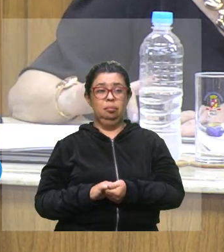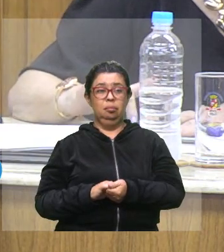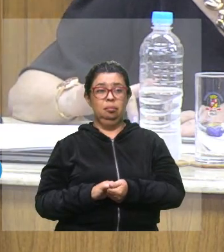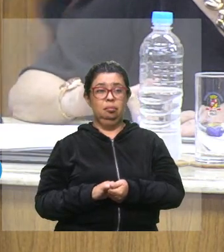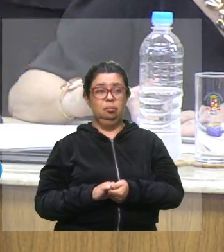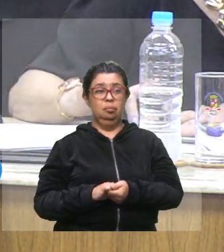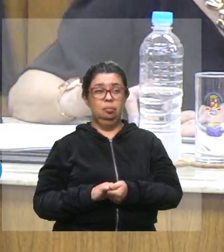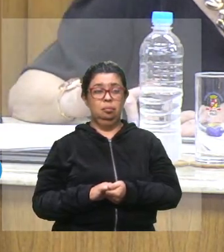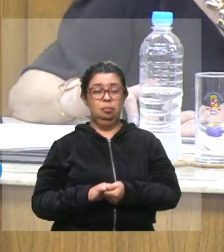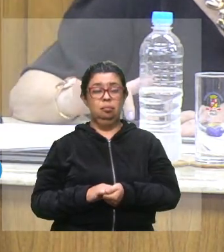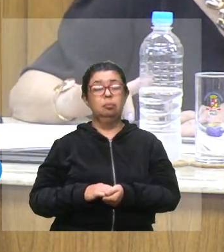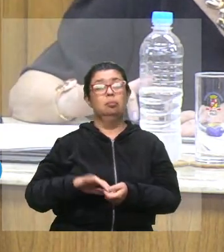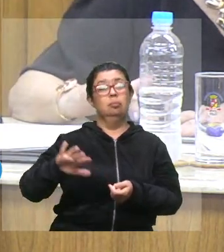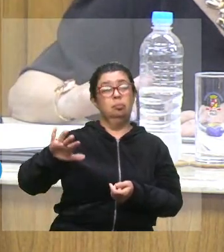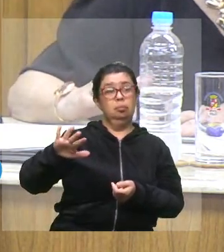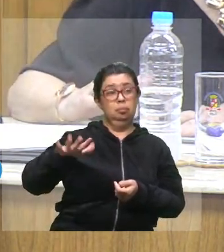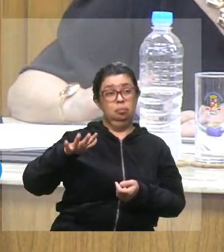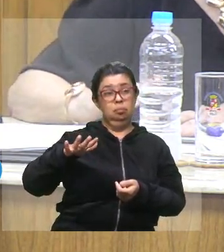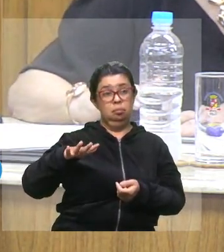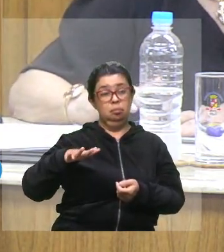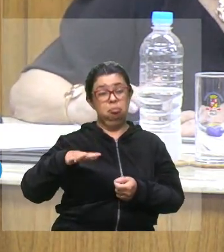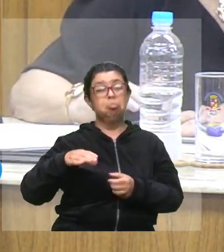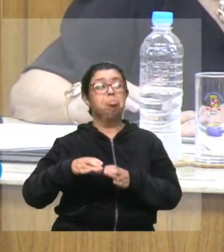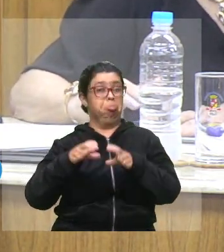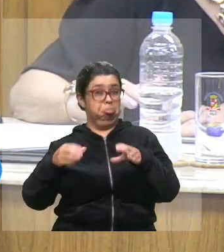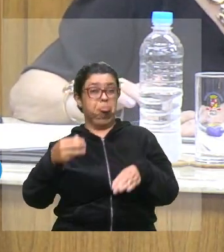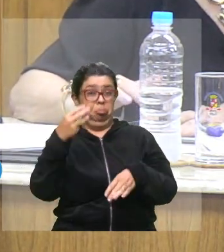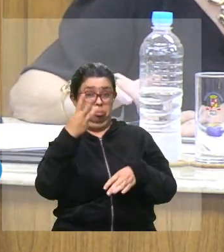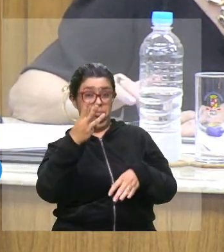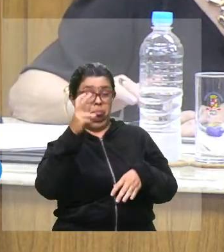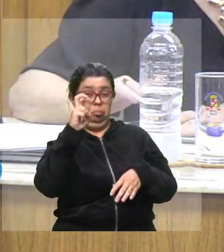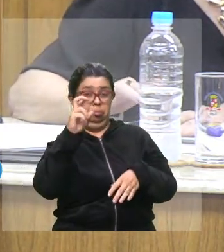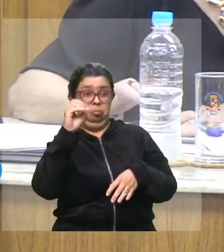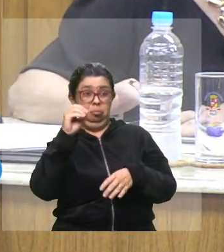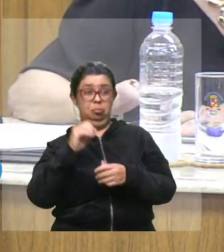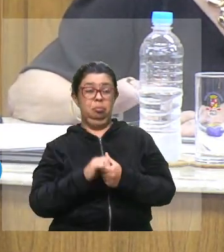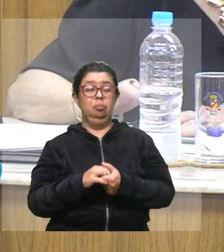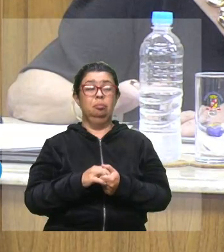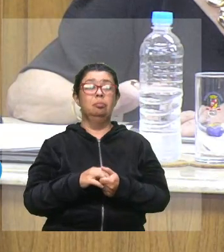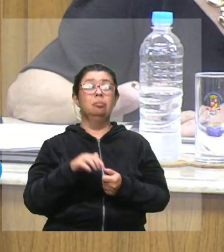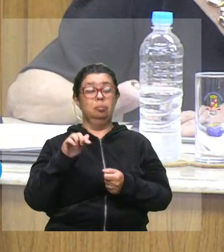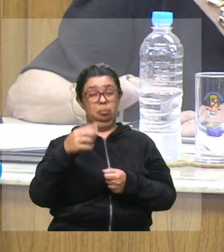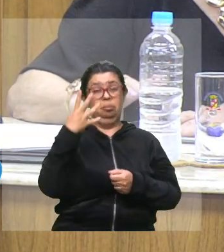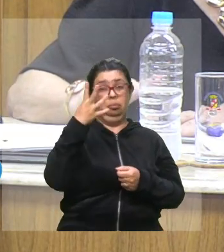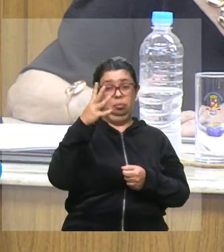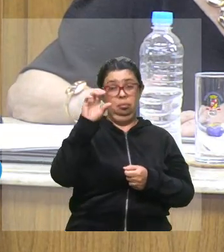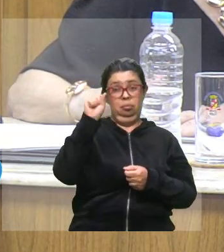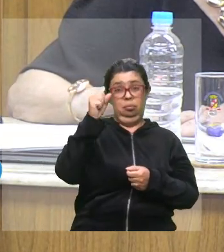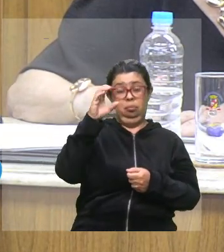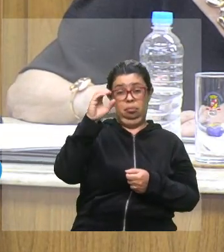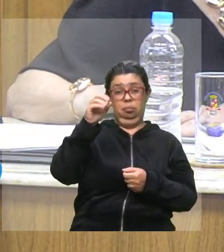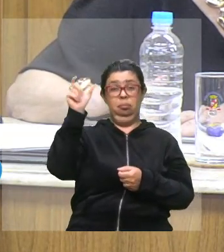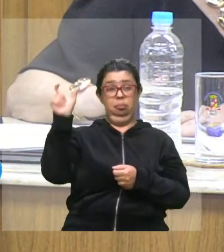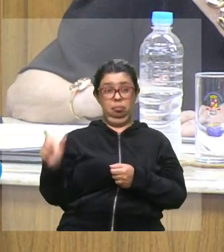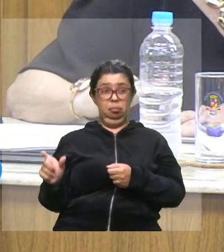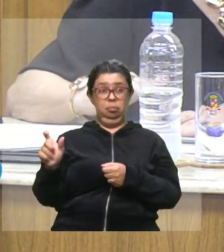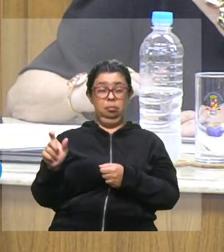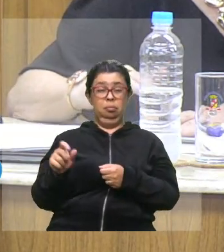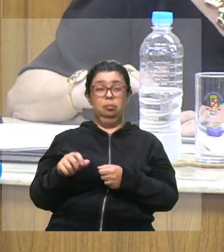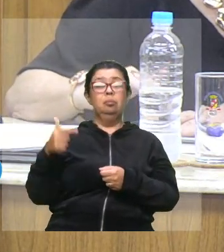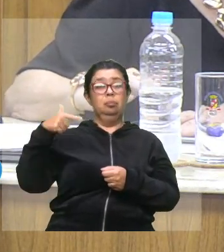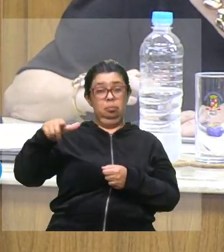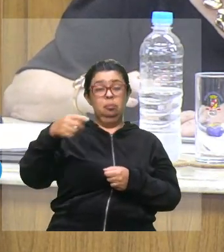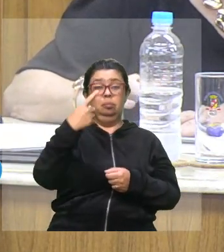pico, o atendimento é em torno de 350, sendo que desses 480, 160 pessoas atendidas